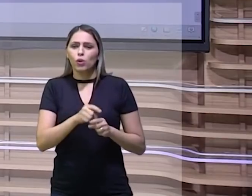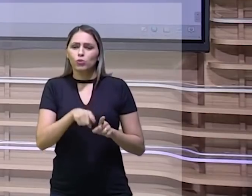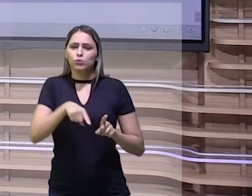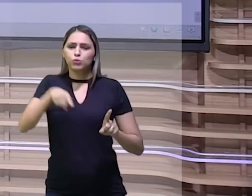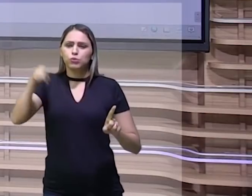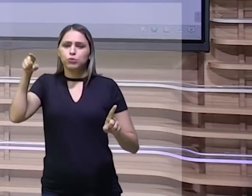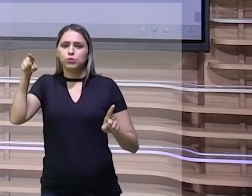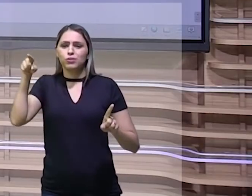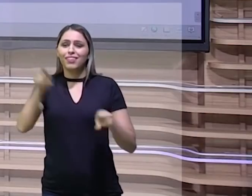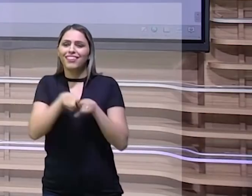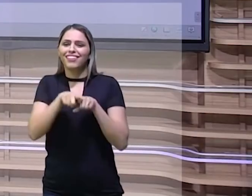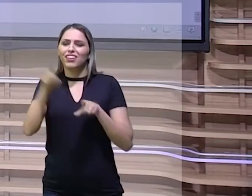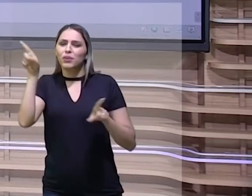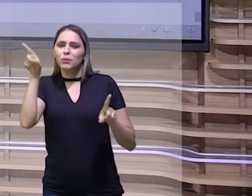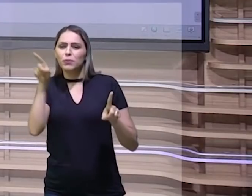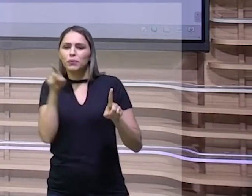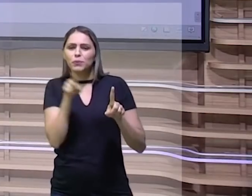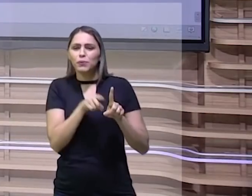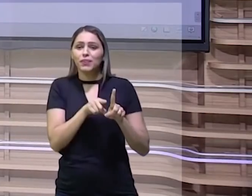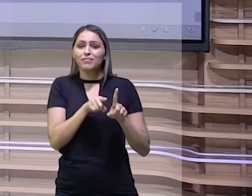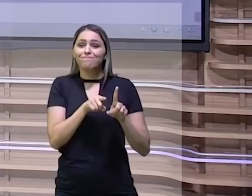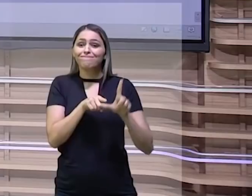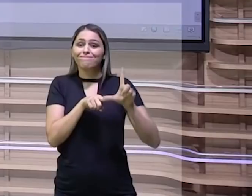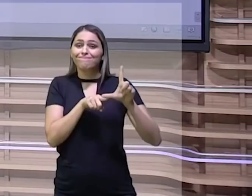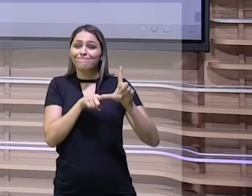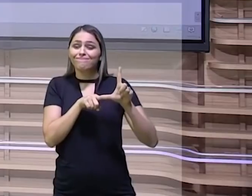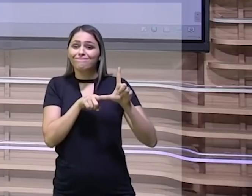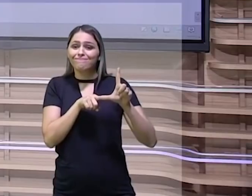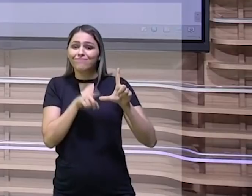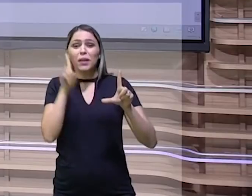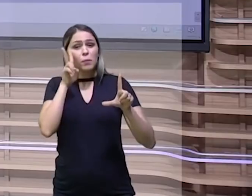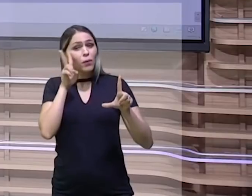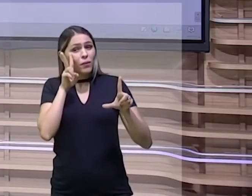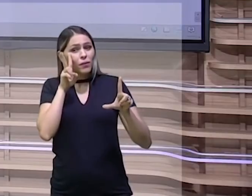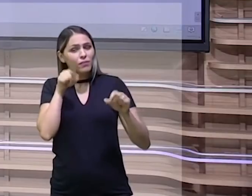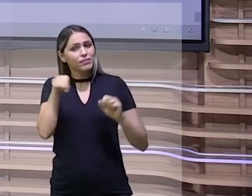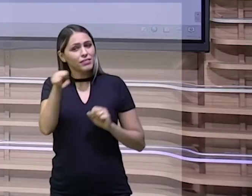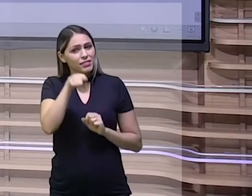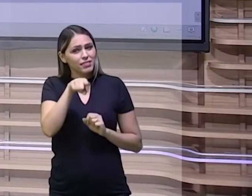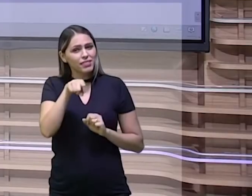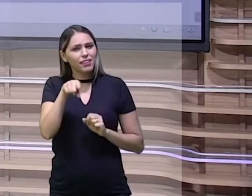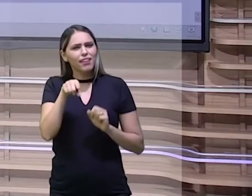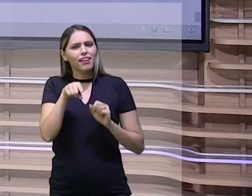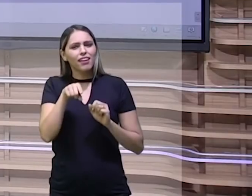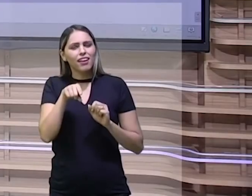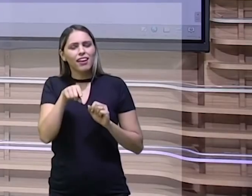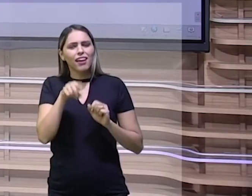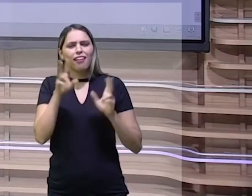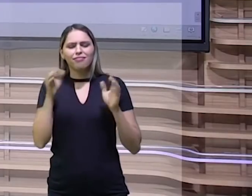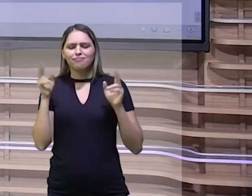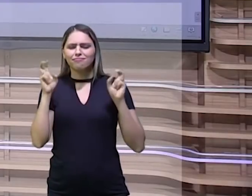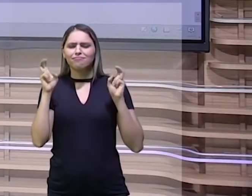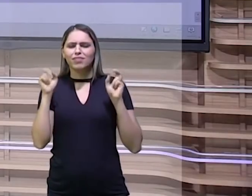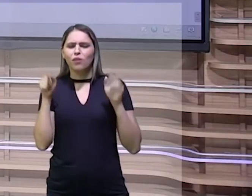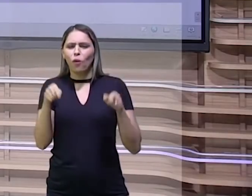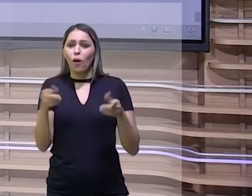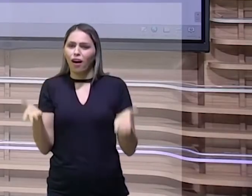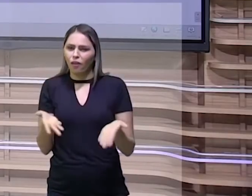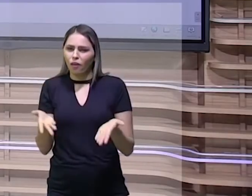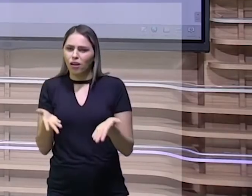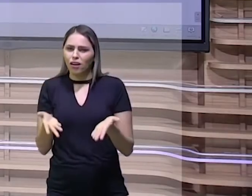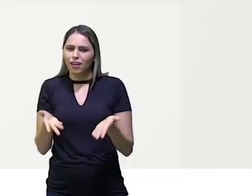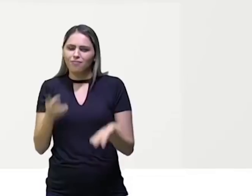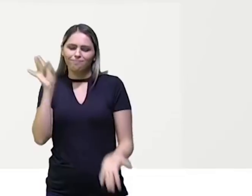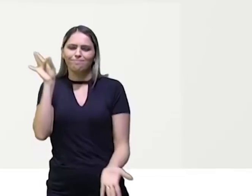decrescente. Lembrou? Então, aquele assunto que agora nós vamos consolidar aí.